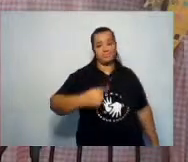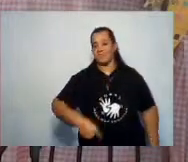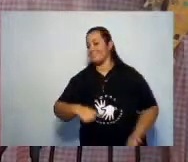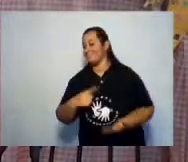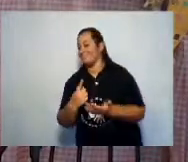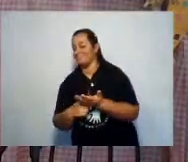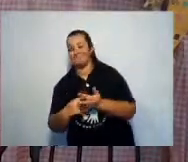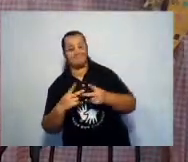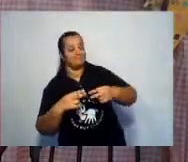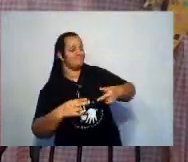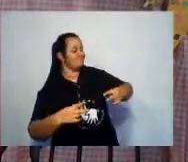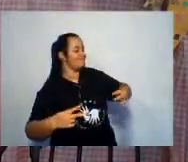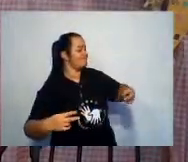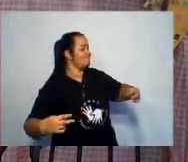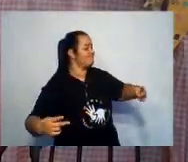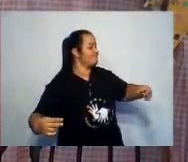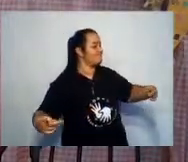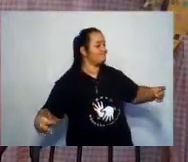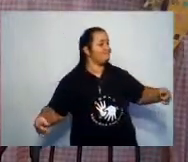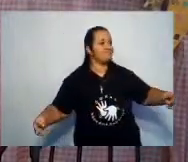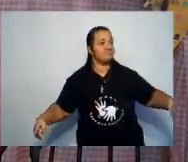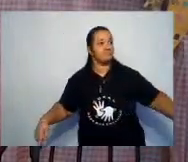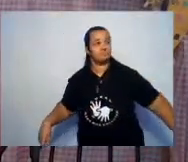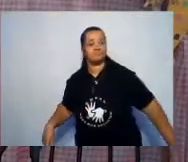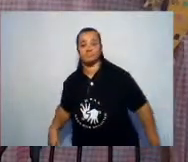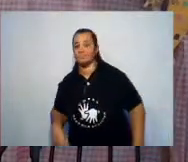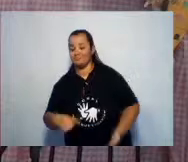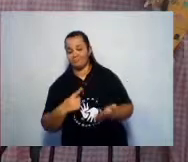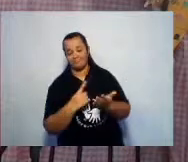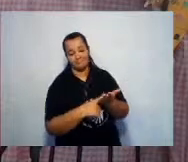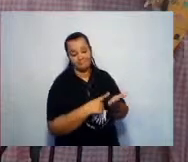Tantos planos, tantos sonhos a gente